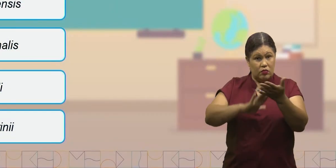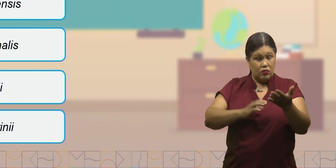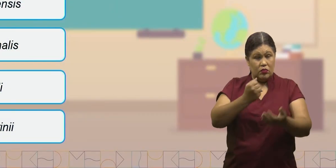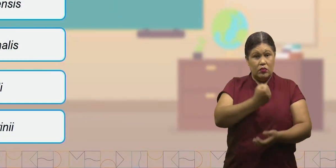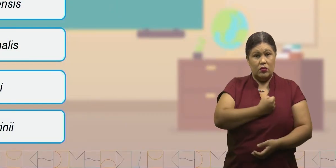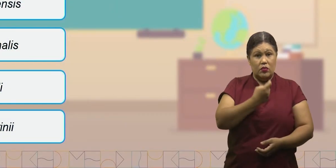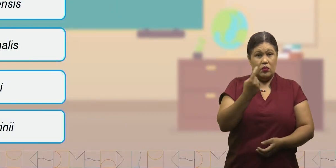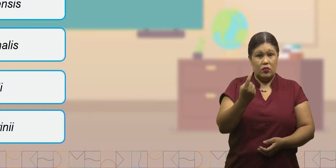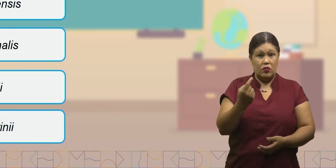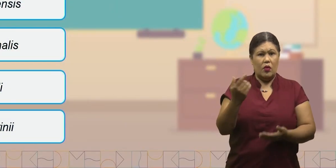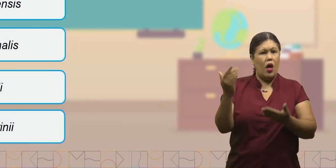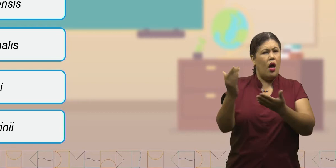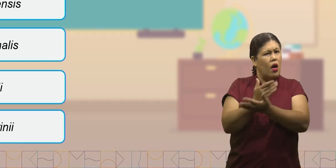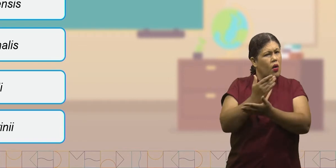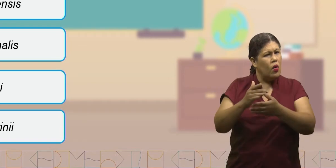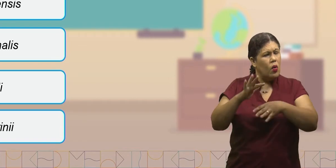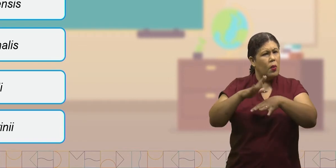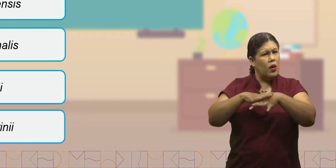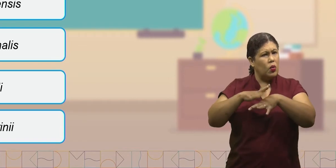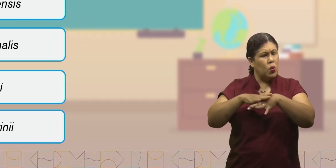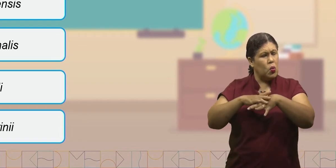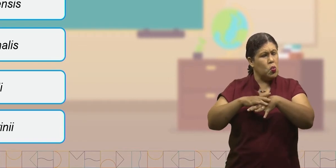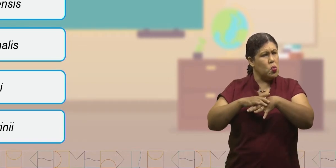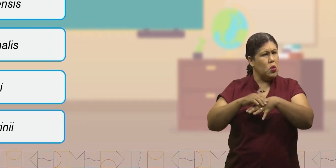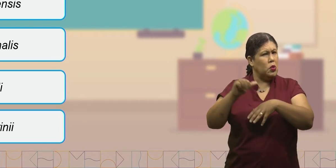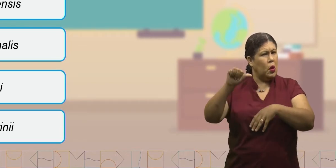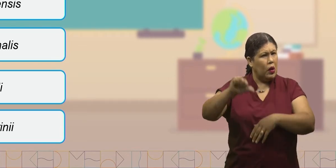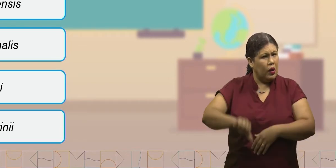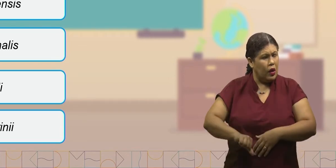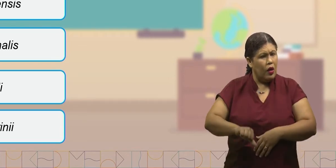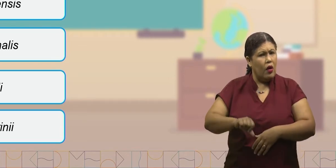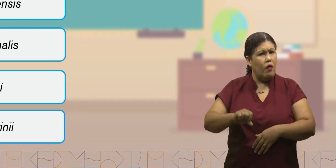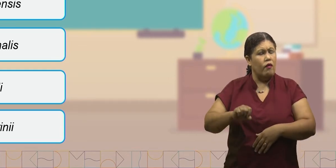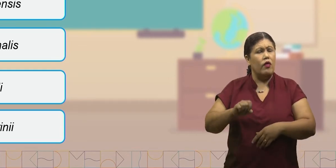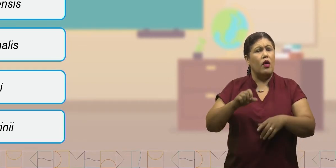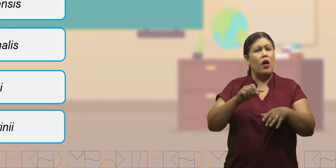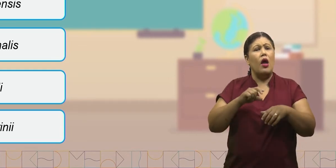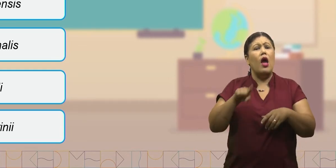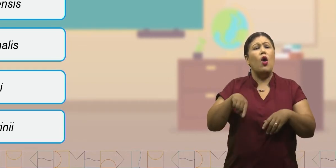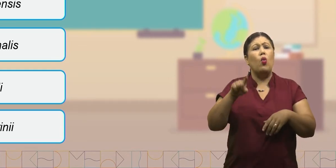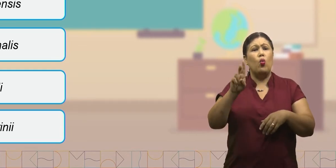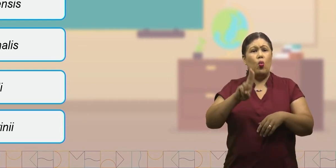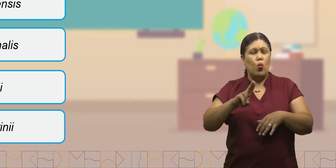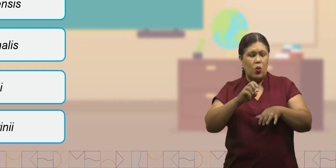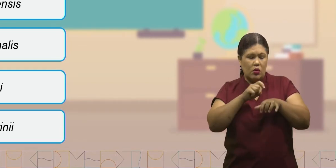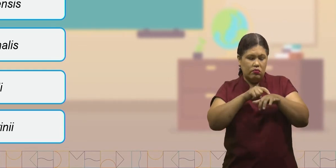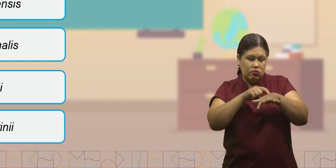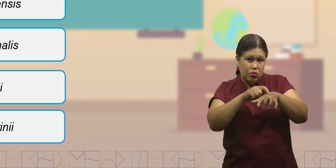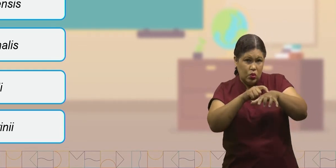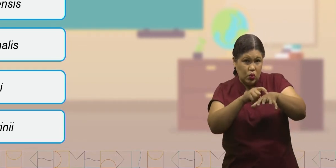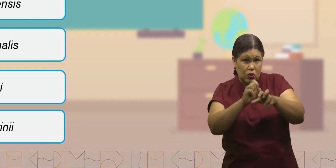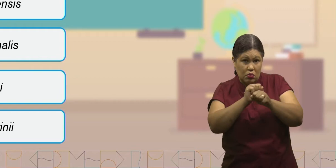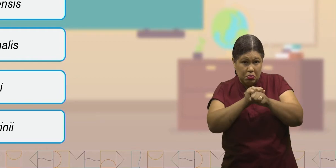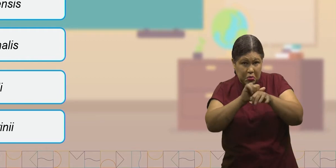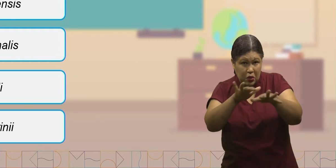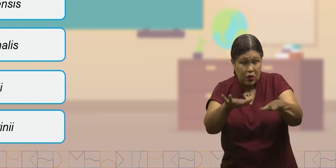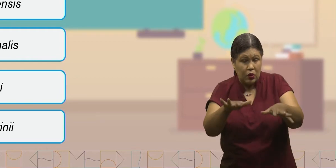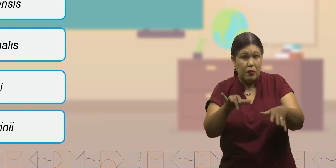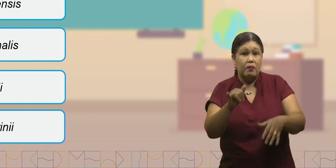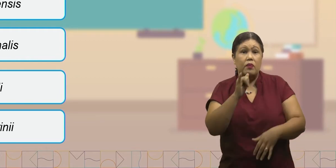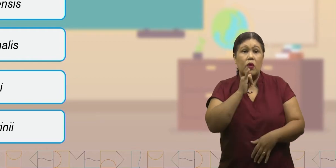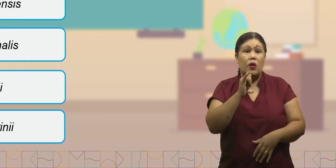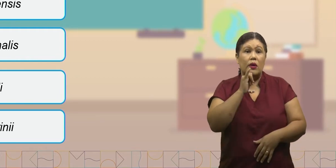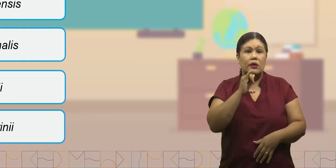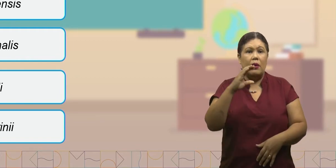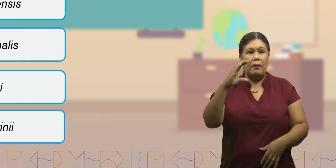Atividade 1. Algumas doenças graves são causadas por protozoários, como a doença de Chagas, que é